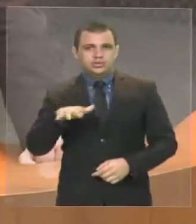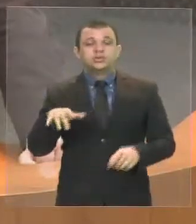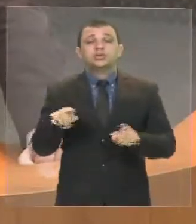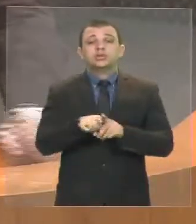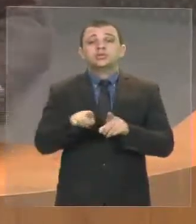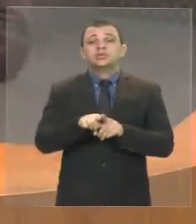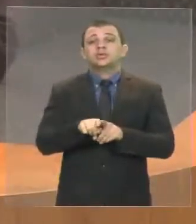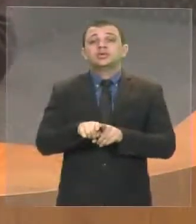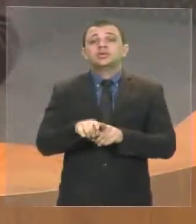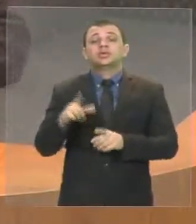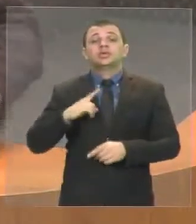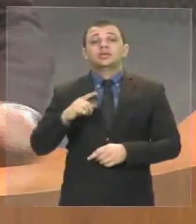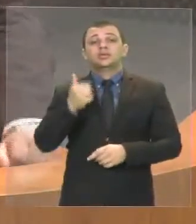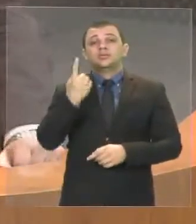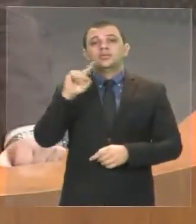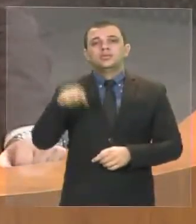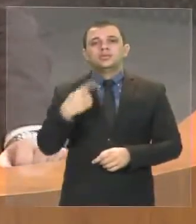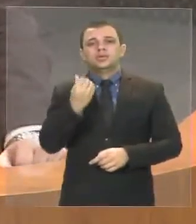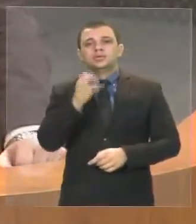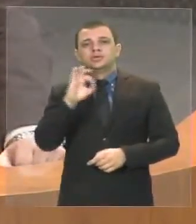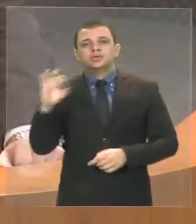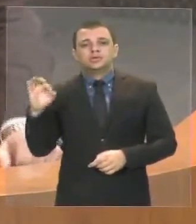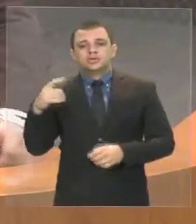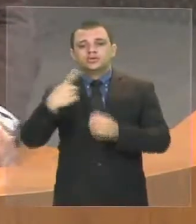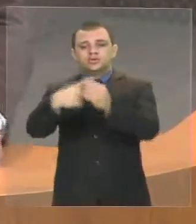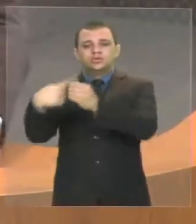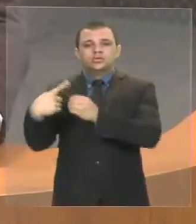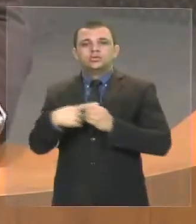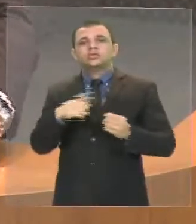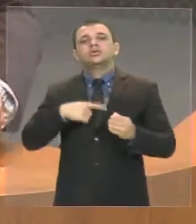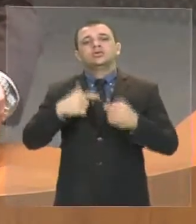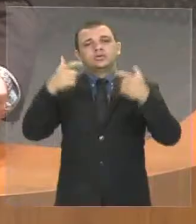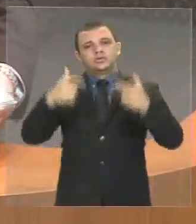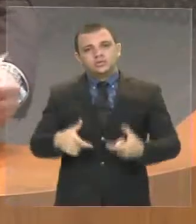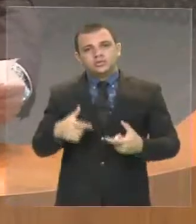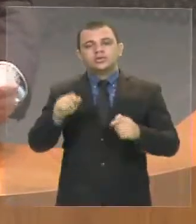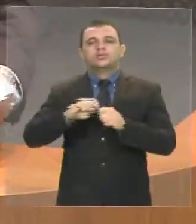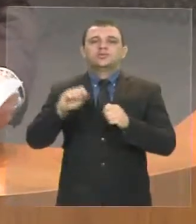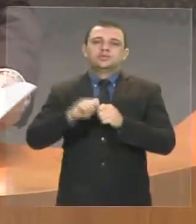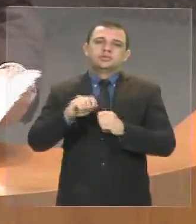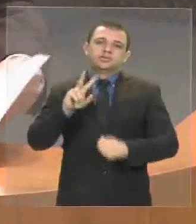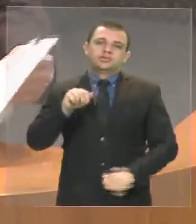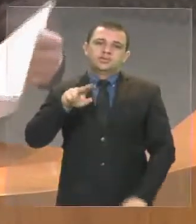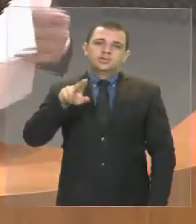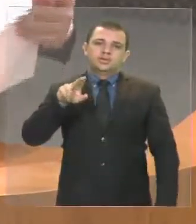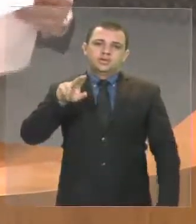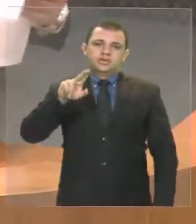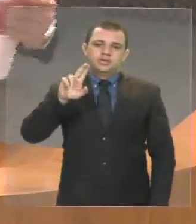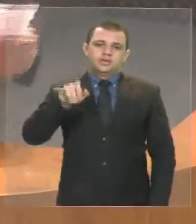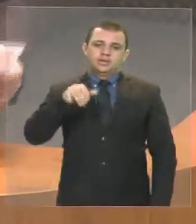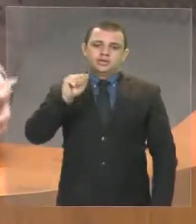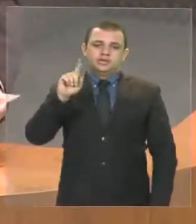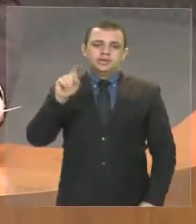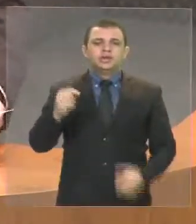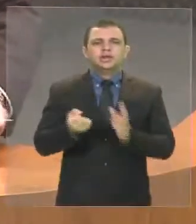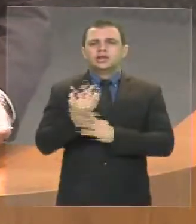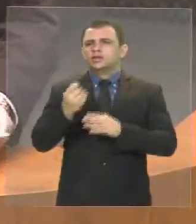mais de 120 mil empregos diretos e indiretos em todo o estado. Senhor presidente, só para concluir.